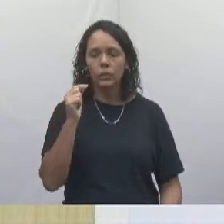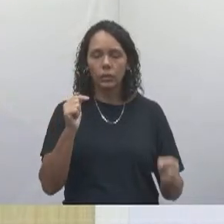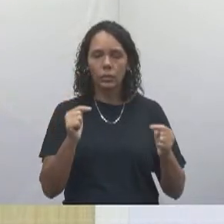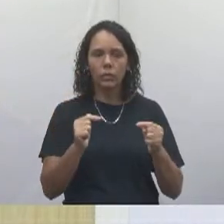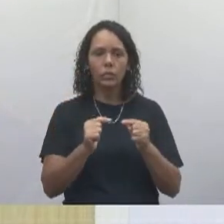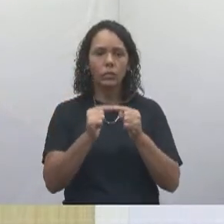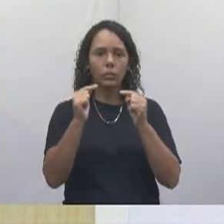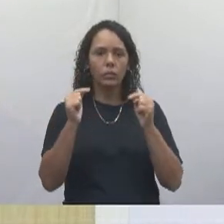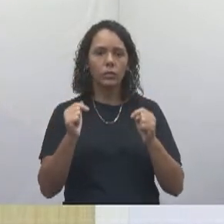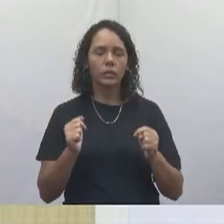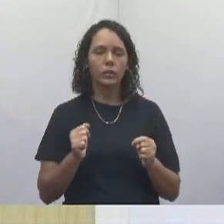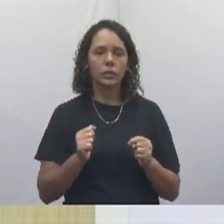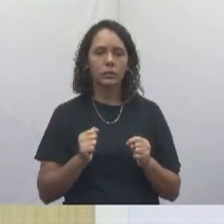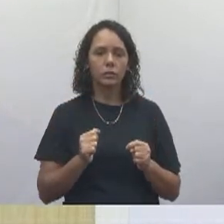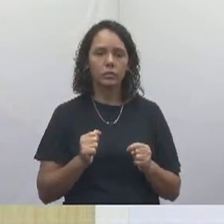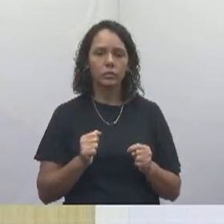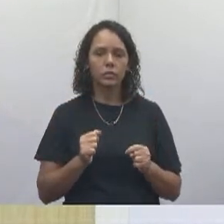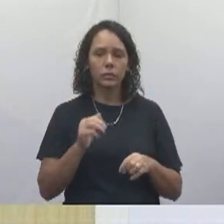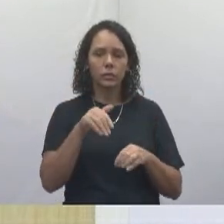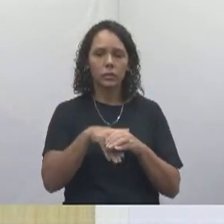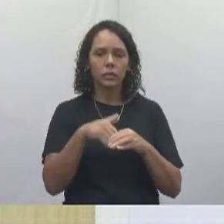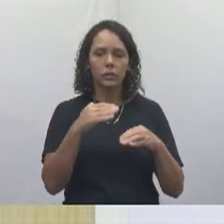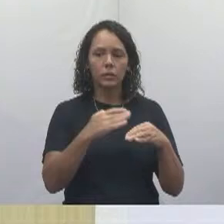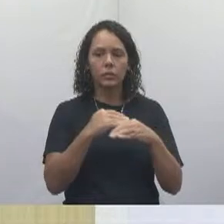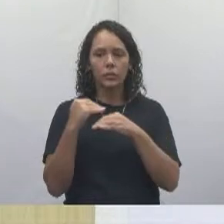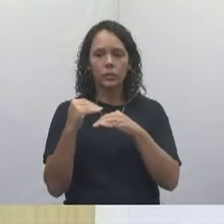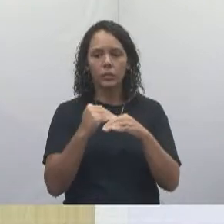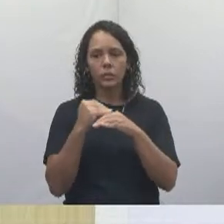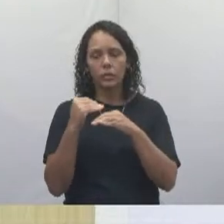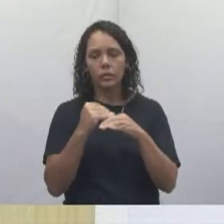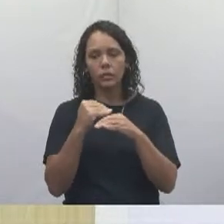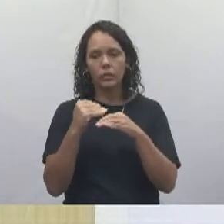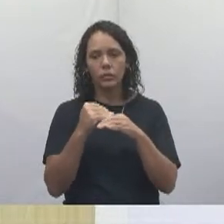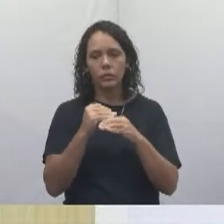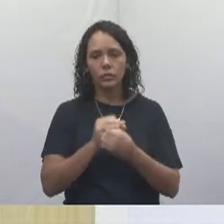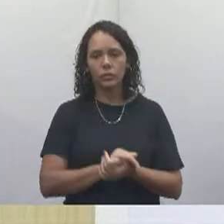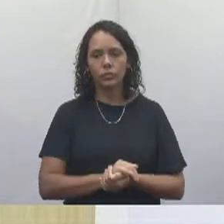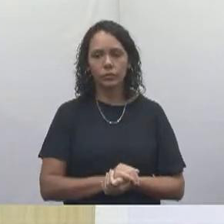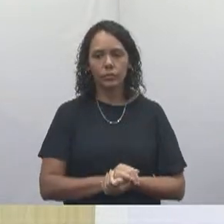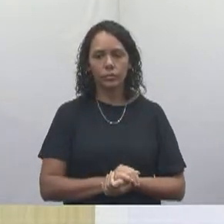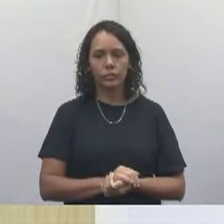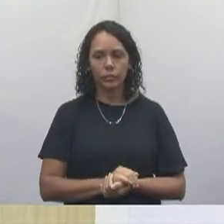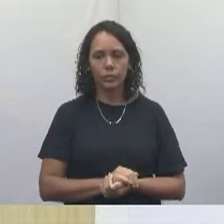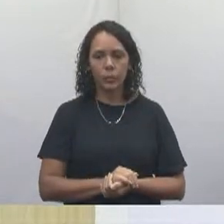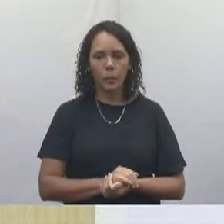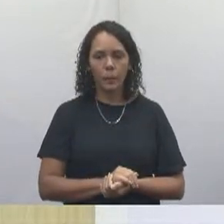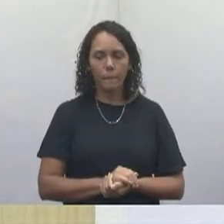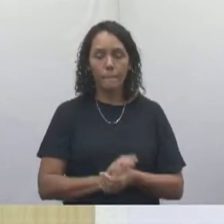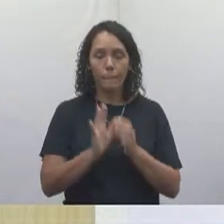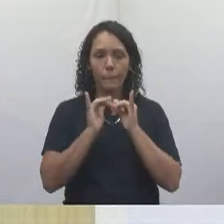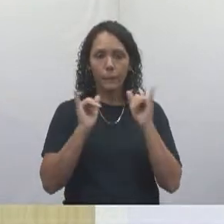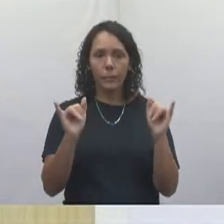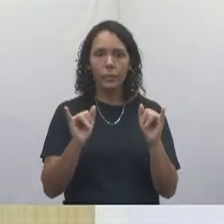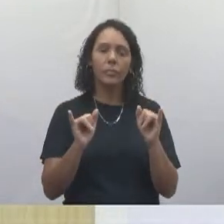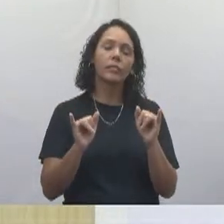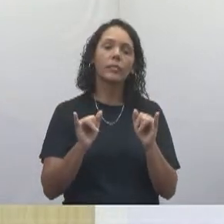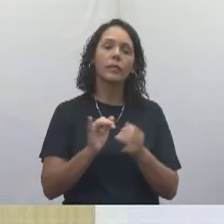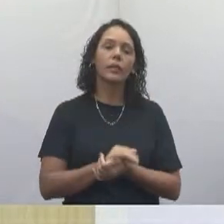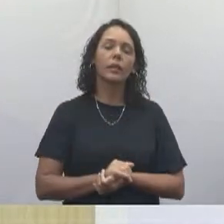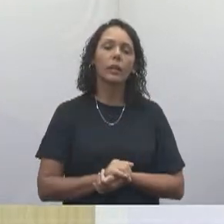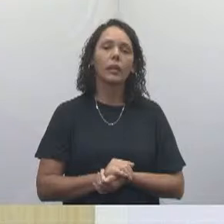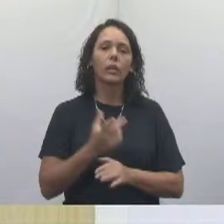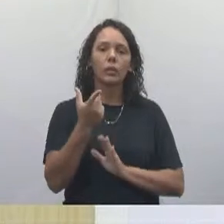concordaram e votaram favorável ao parecer do Tribunal de Contas. Deste modo, proclamo que as contas do